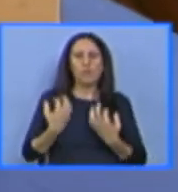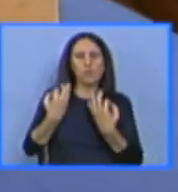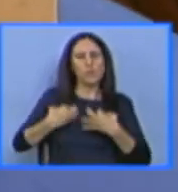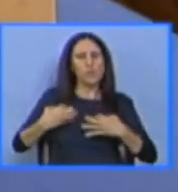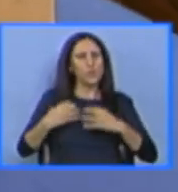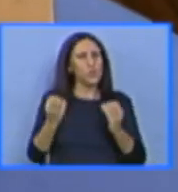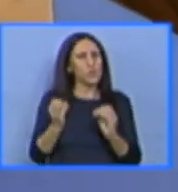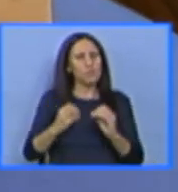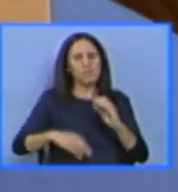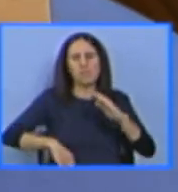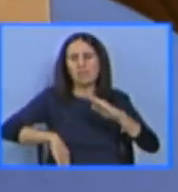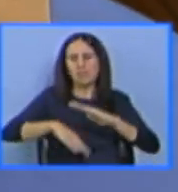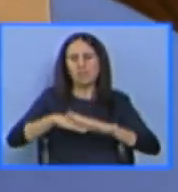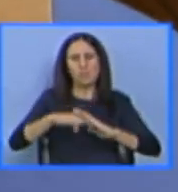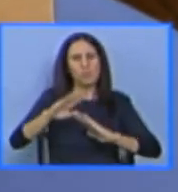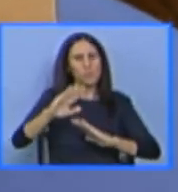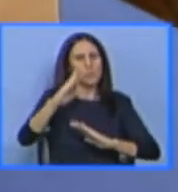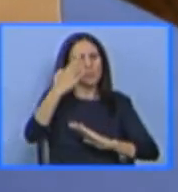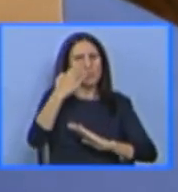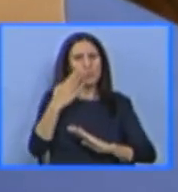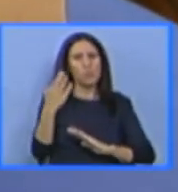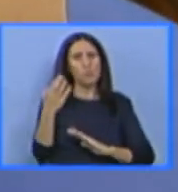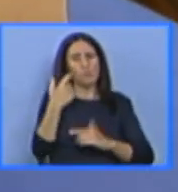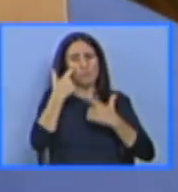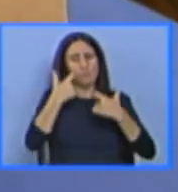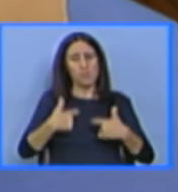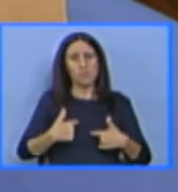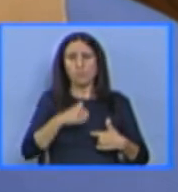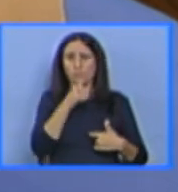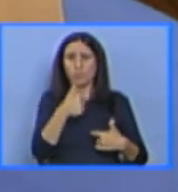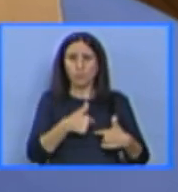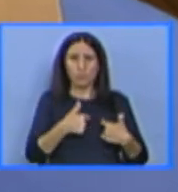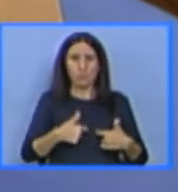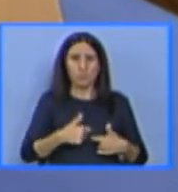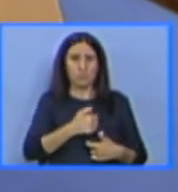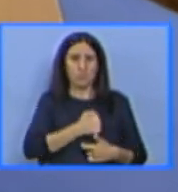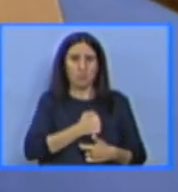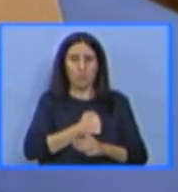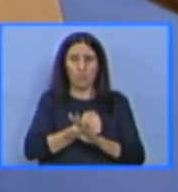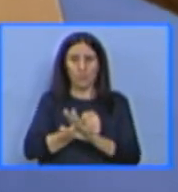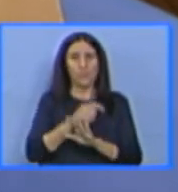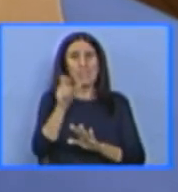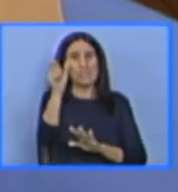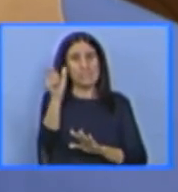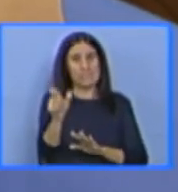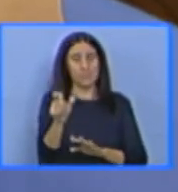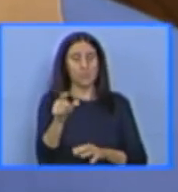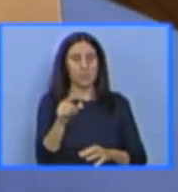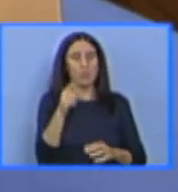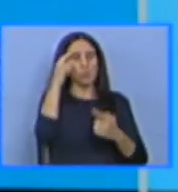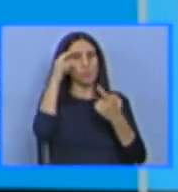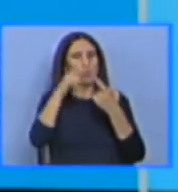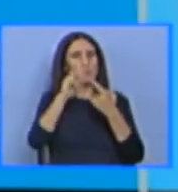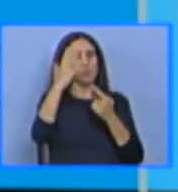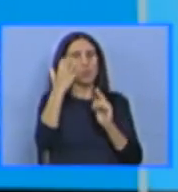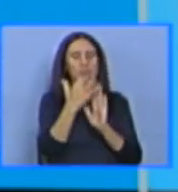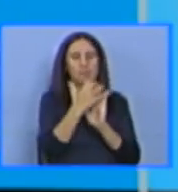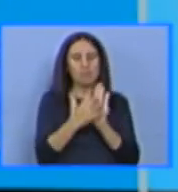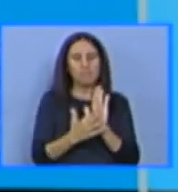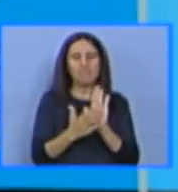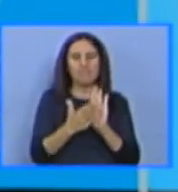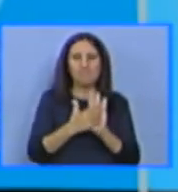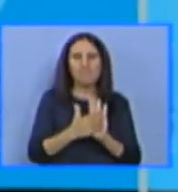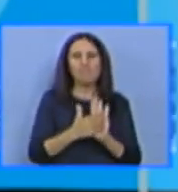próprio, até ao limite daquilo que foi a capacidade física do seu coração. E o nosso objetivo principal é fixar os textos,